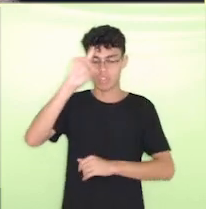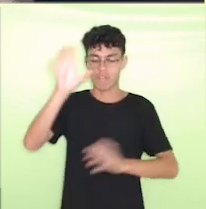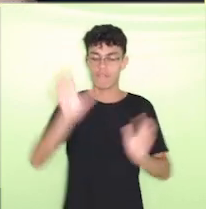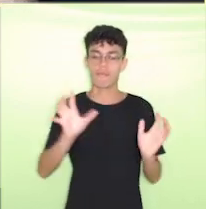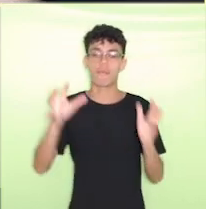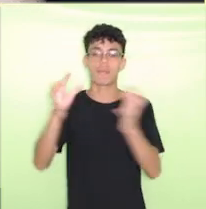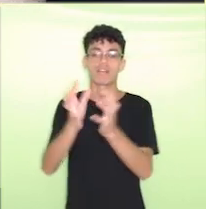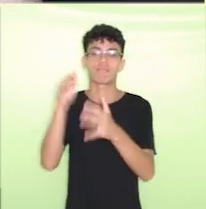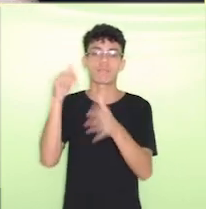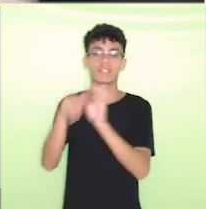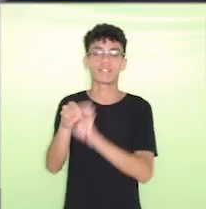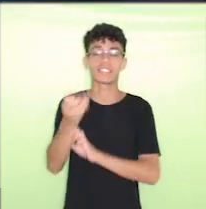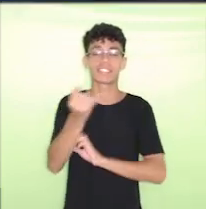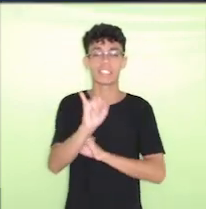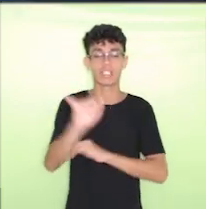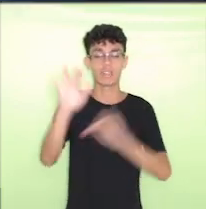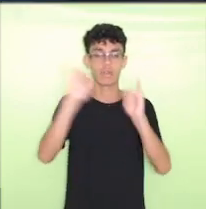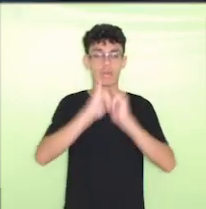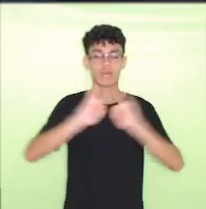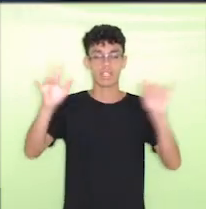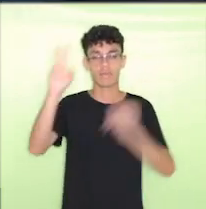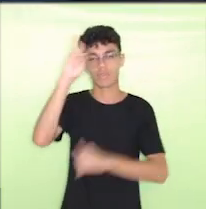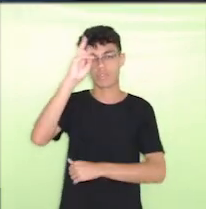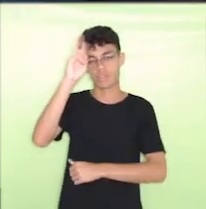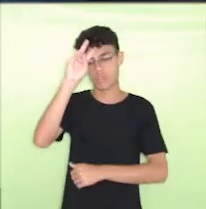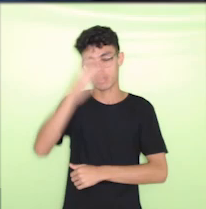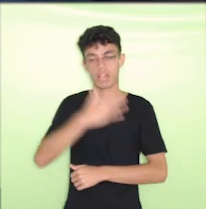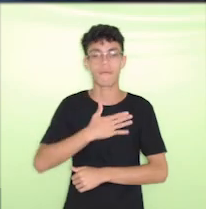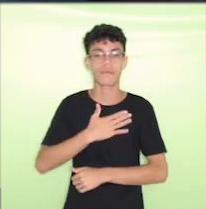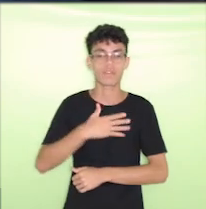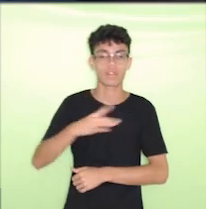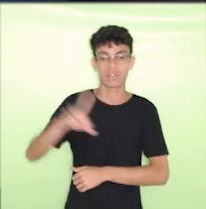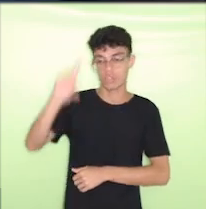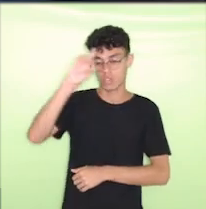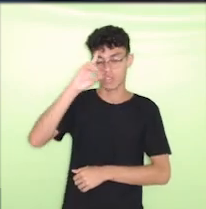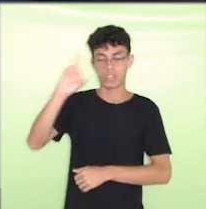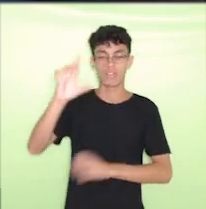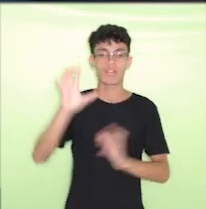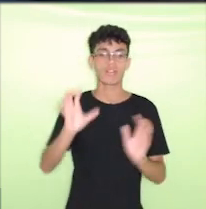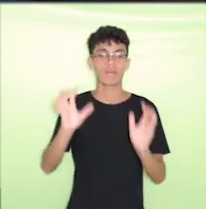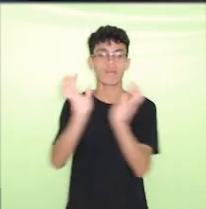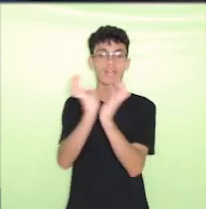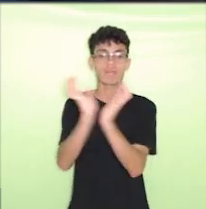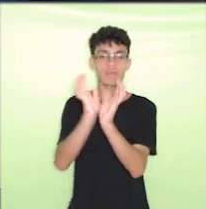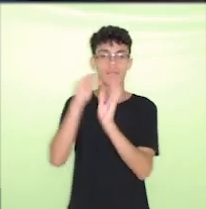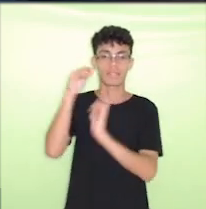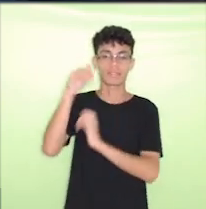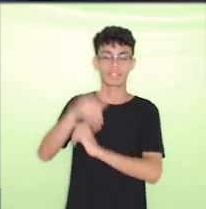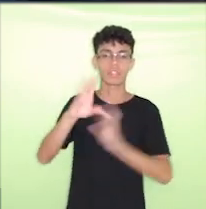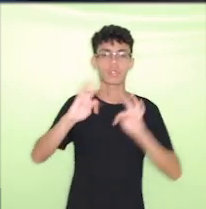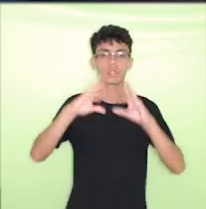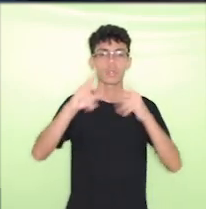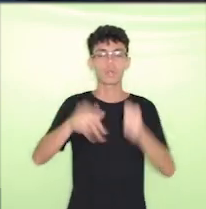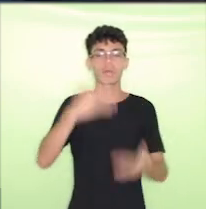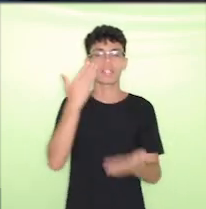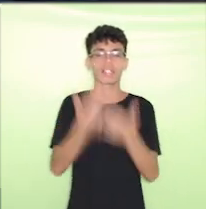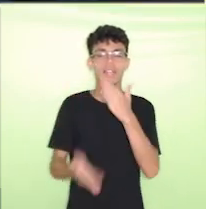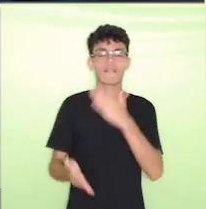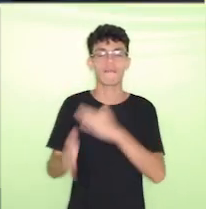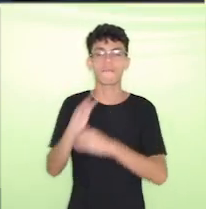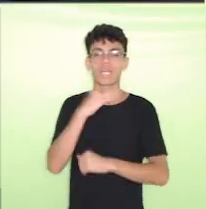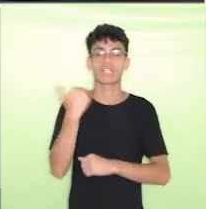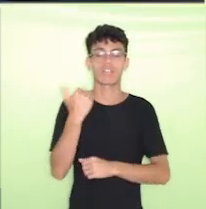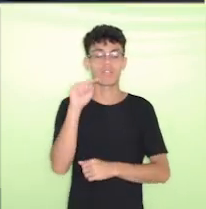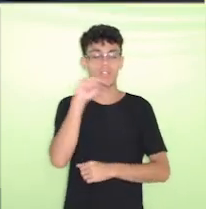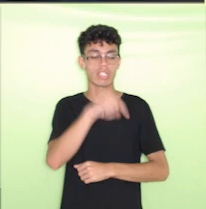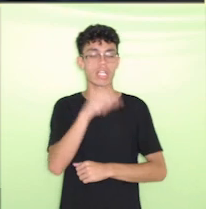ordem? Se eu não contar as minhas histórias àquelas que um dia farão parte da ordem, tudo isso morrerá. E é isso